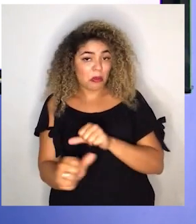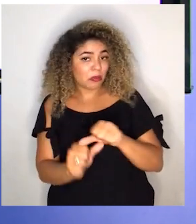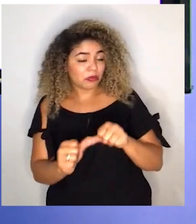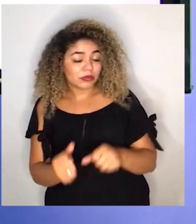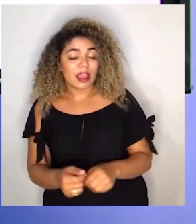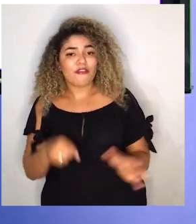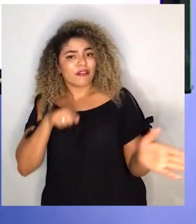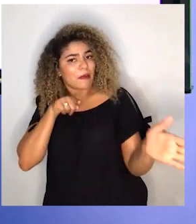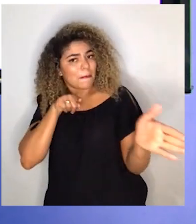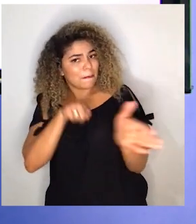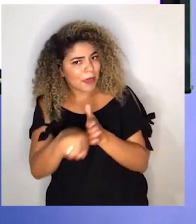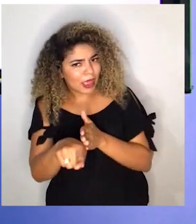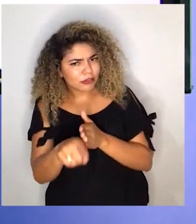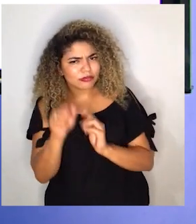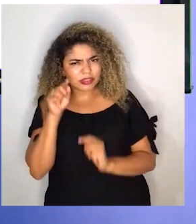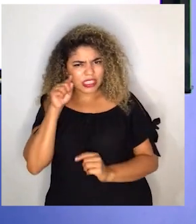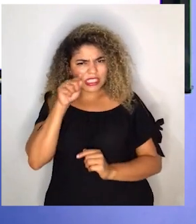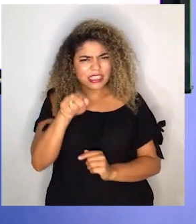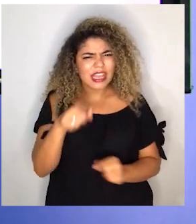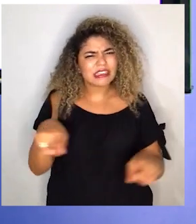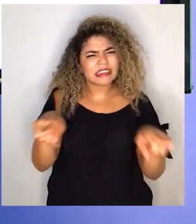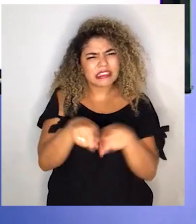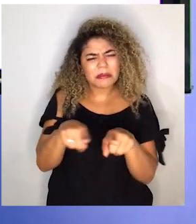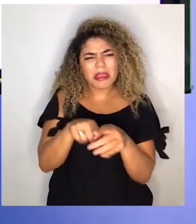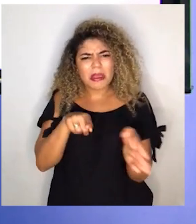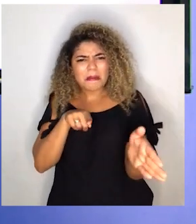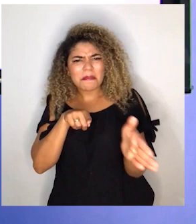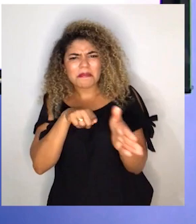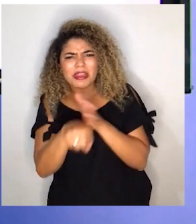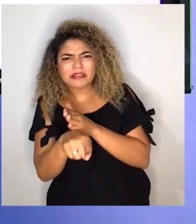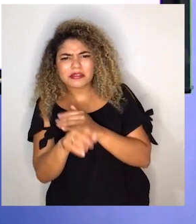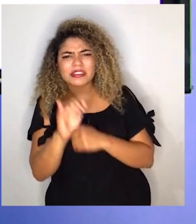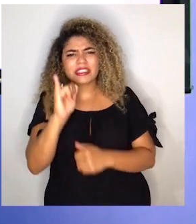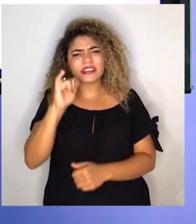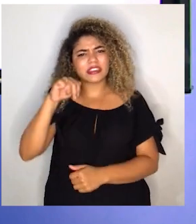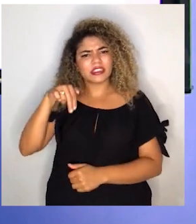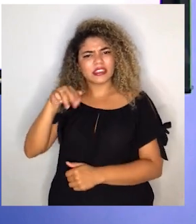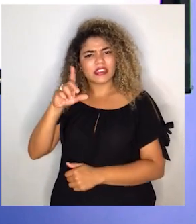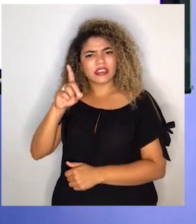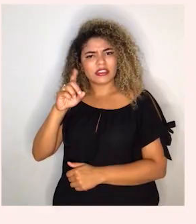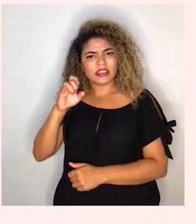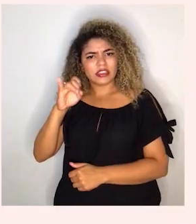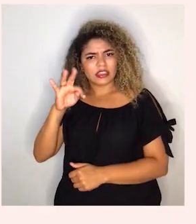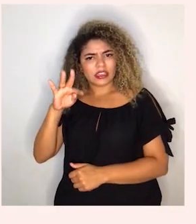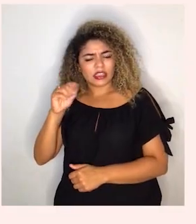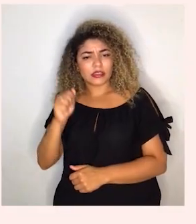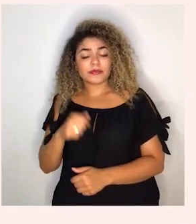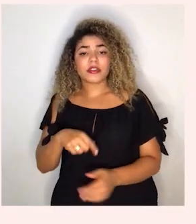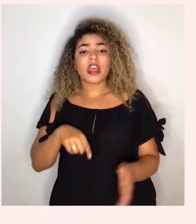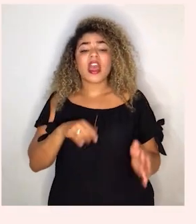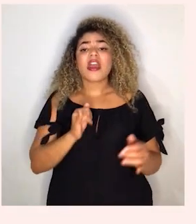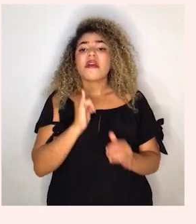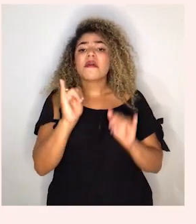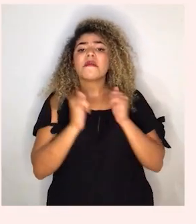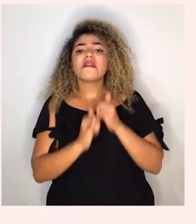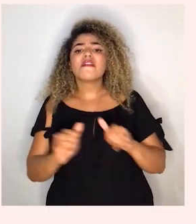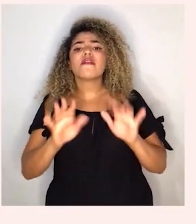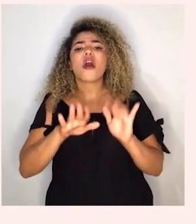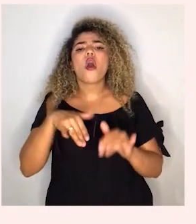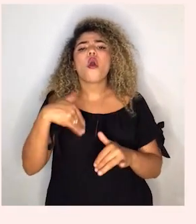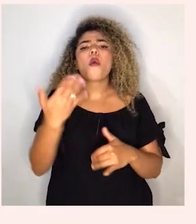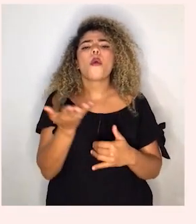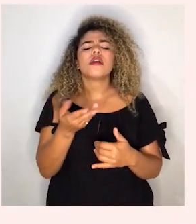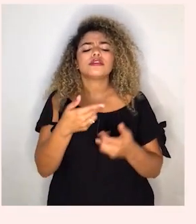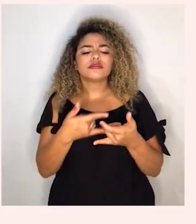tanto diretas quanto perguntas indiretas. Vejamos alguns exemplos. Informe quanto custa a entrada